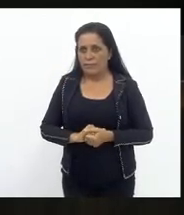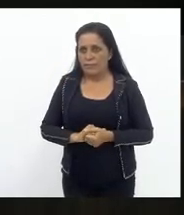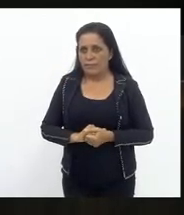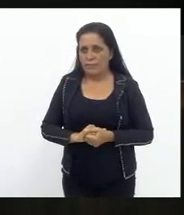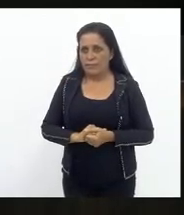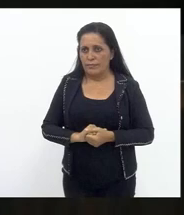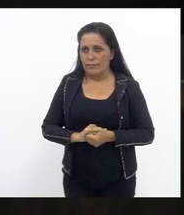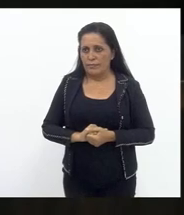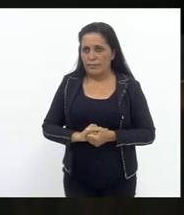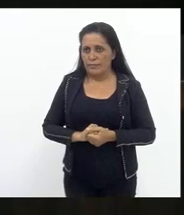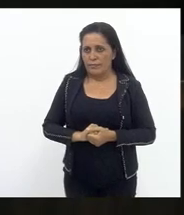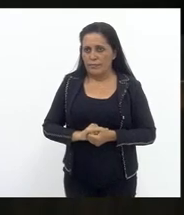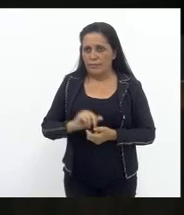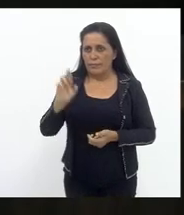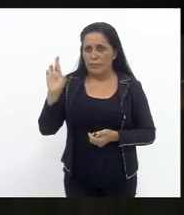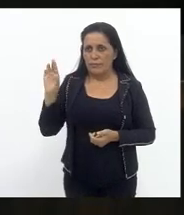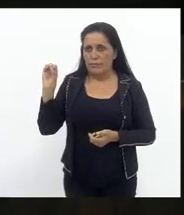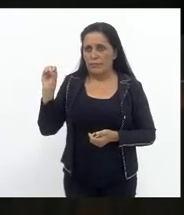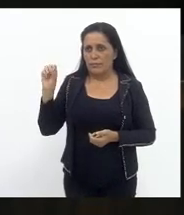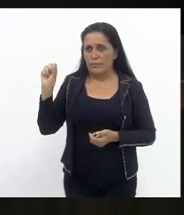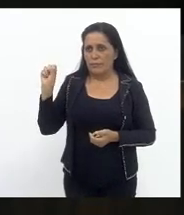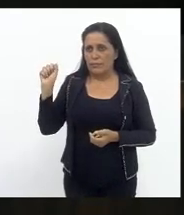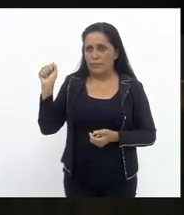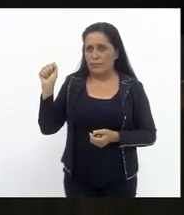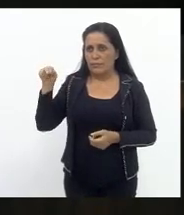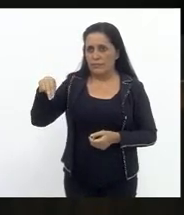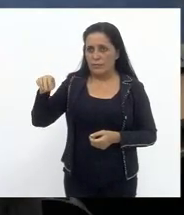Deputada Rosane Félix.